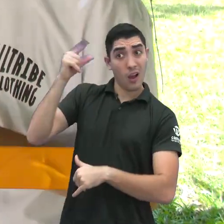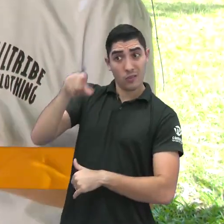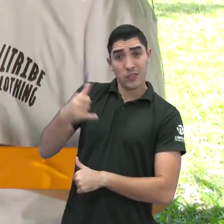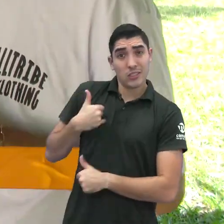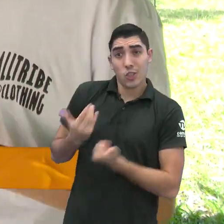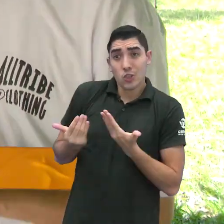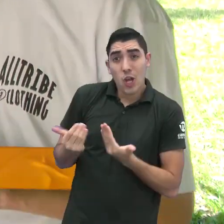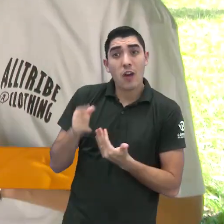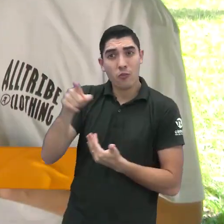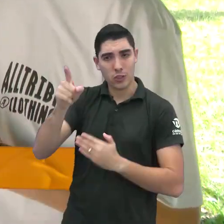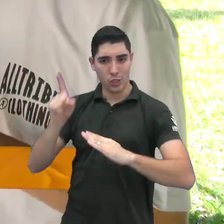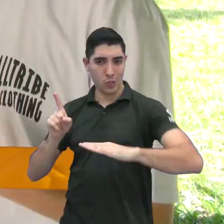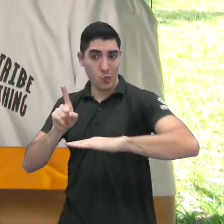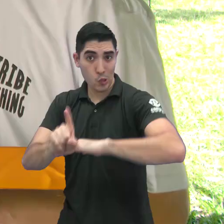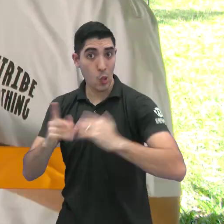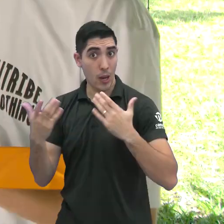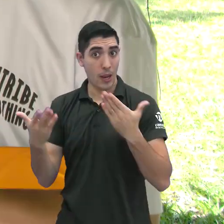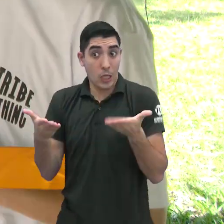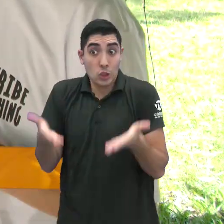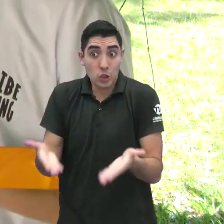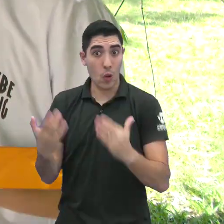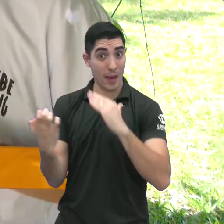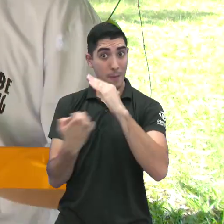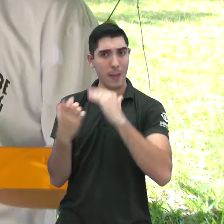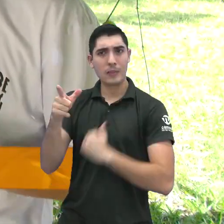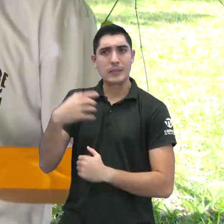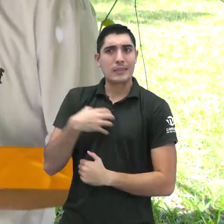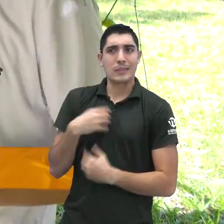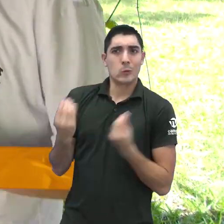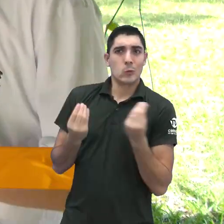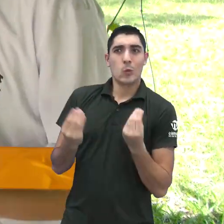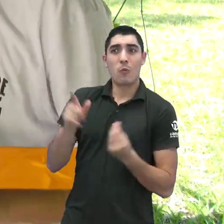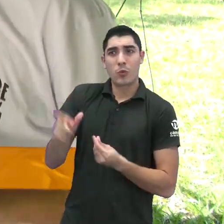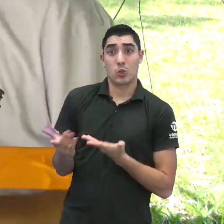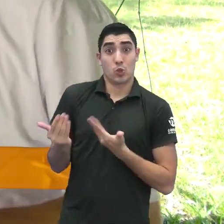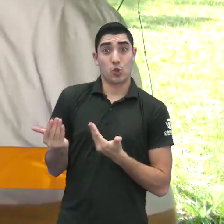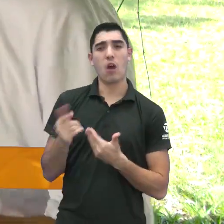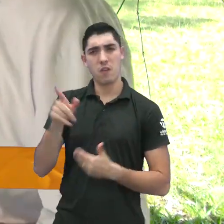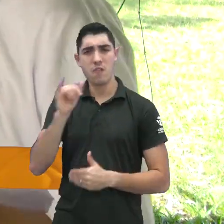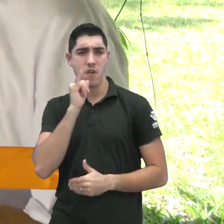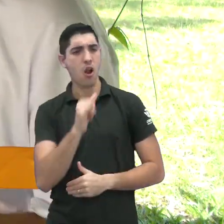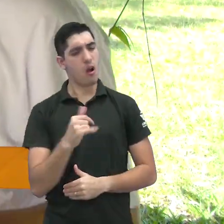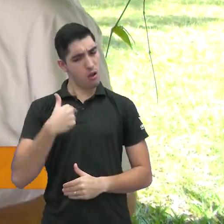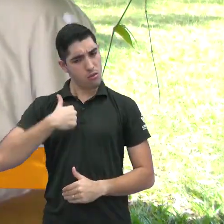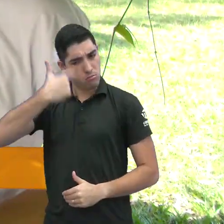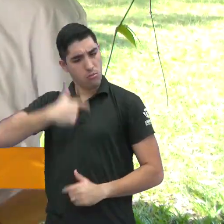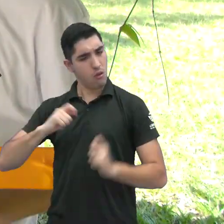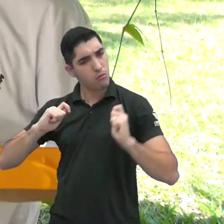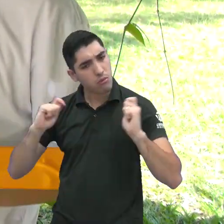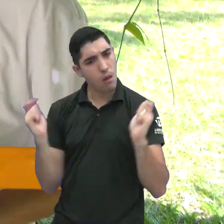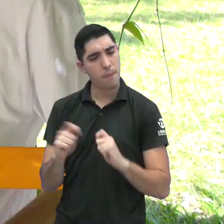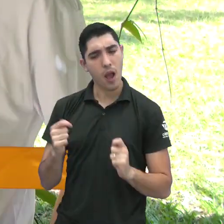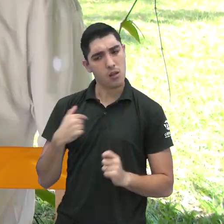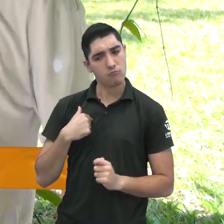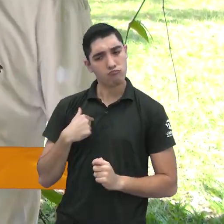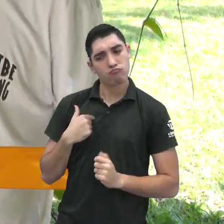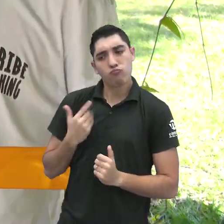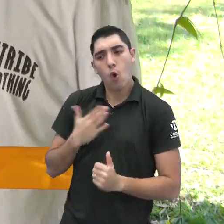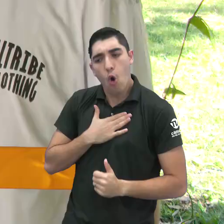sabia o que estava fazendo, como que foi lidar com isso, entrar ali no meio da galera e falar assim, eu também sou capaz, consigo fazer isso e tal, é o que eu